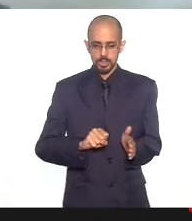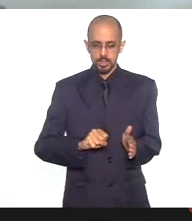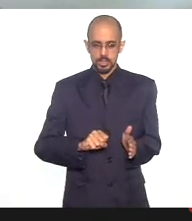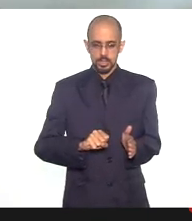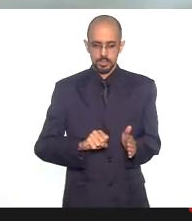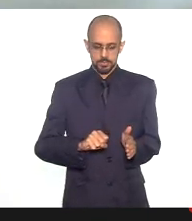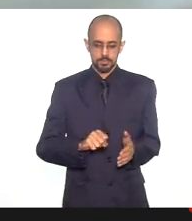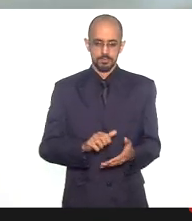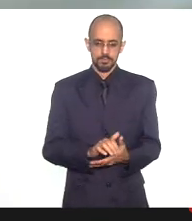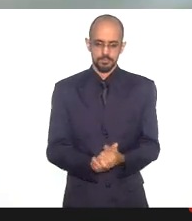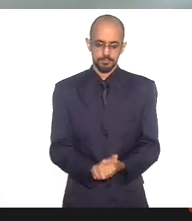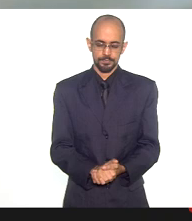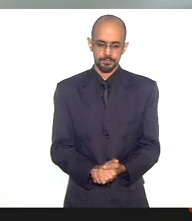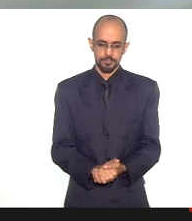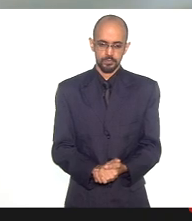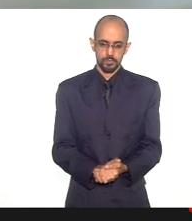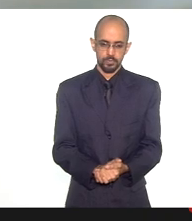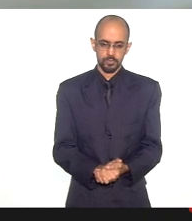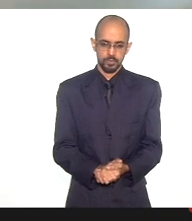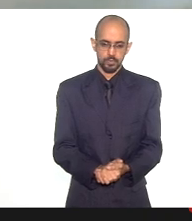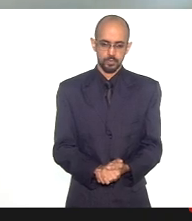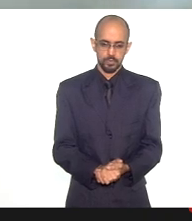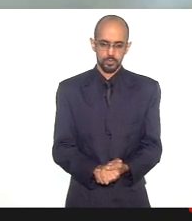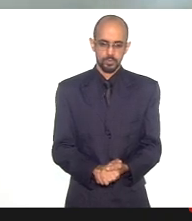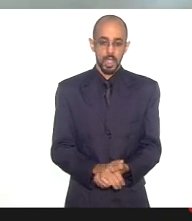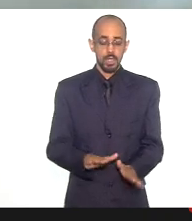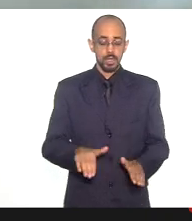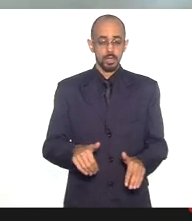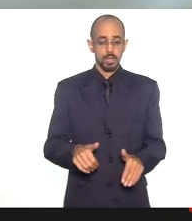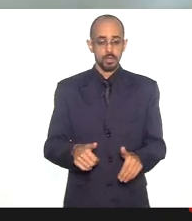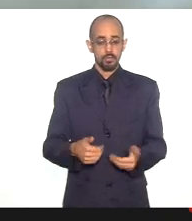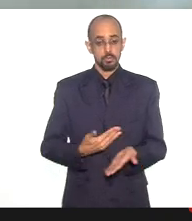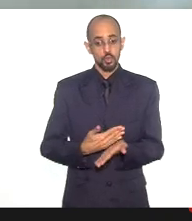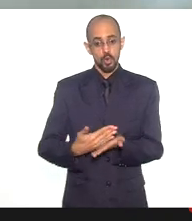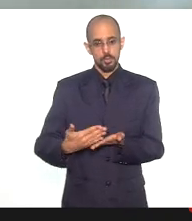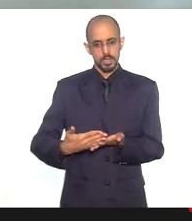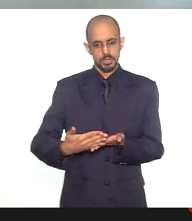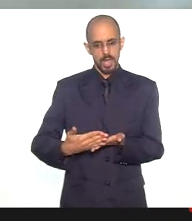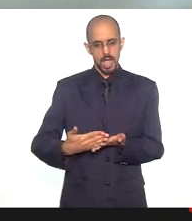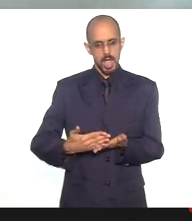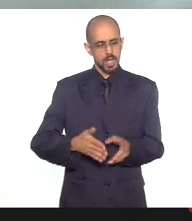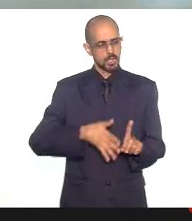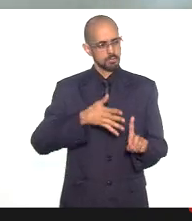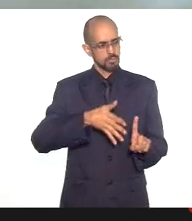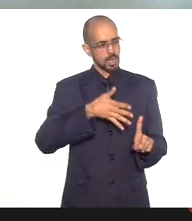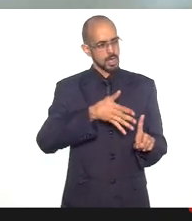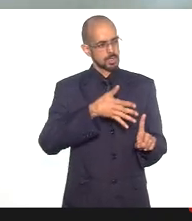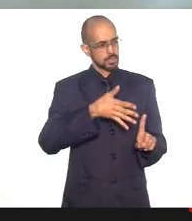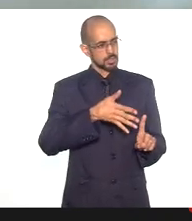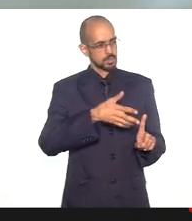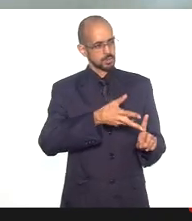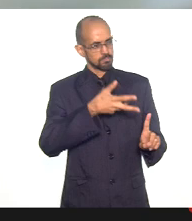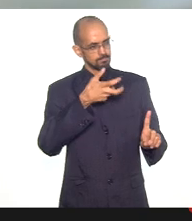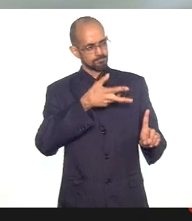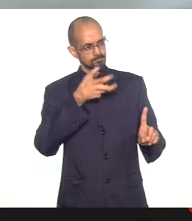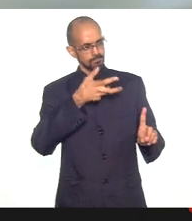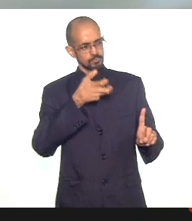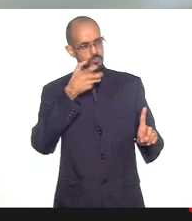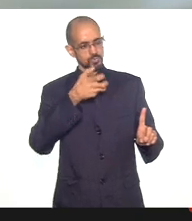senhores deputados. Então, vamos começar a oitiva. Nós vamos ouvir primeiro